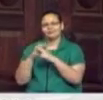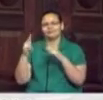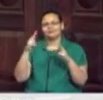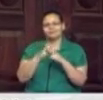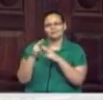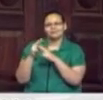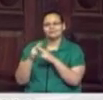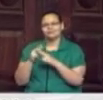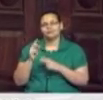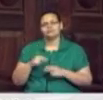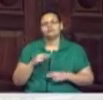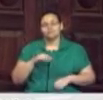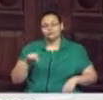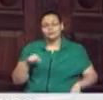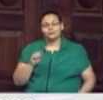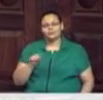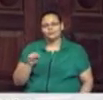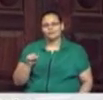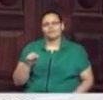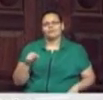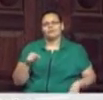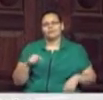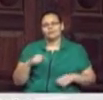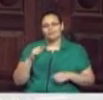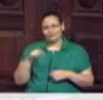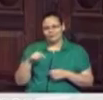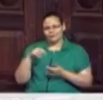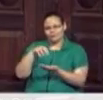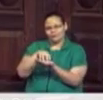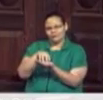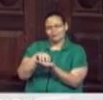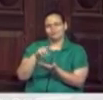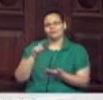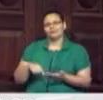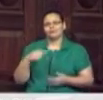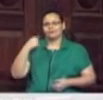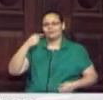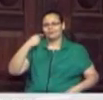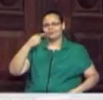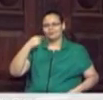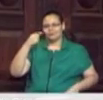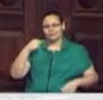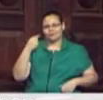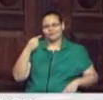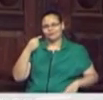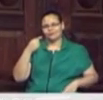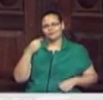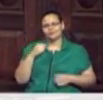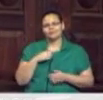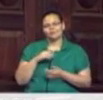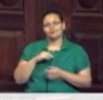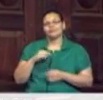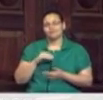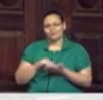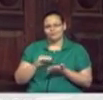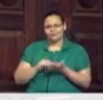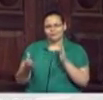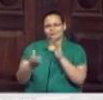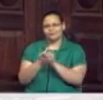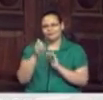triangulações envolvendo o escritório de advocacia da sua esposa, Adriana